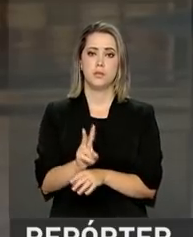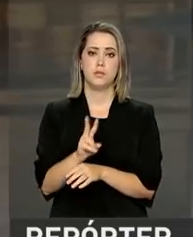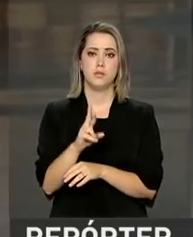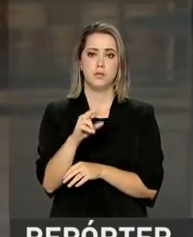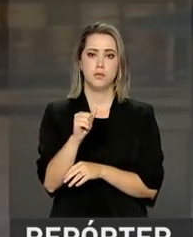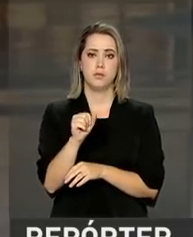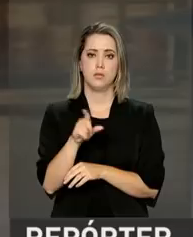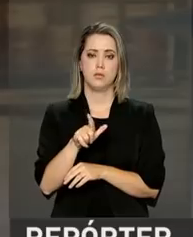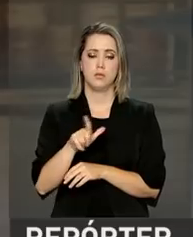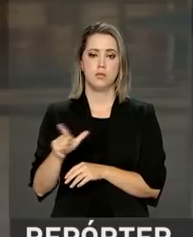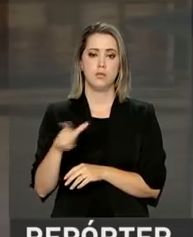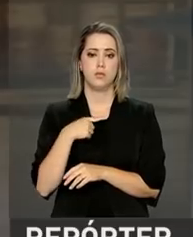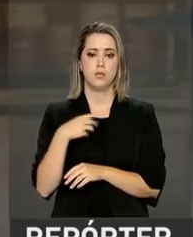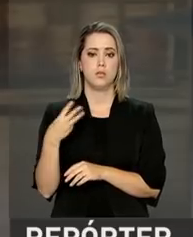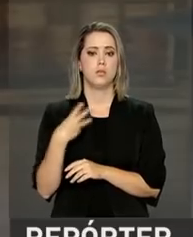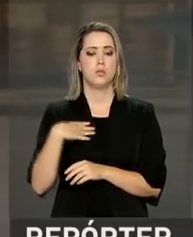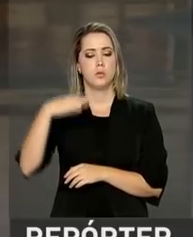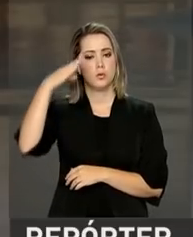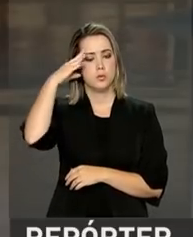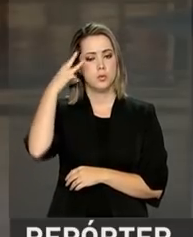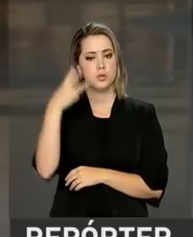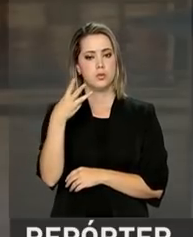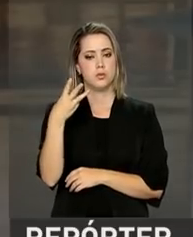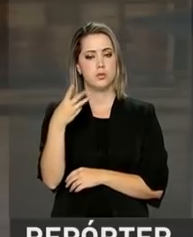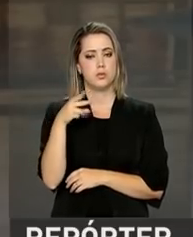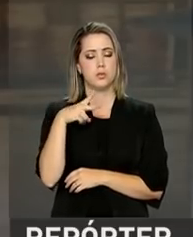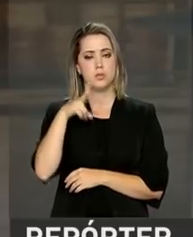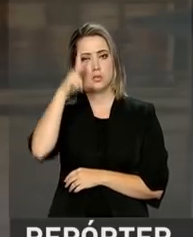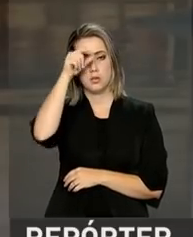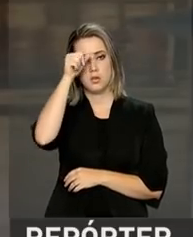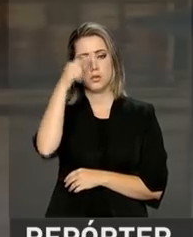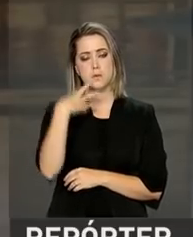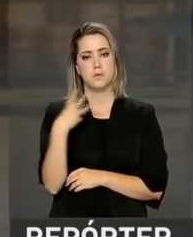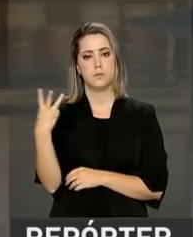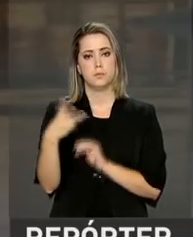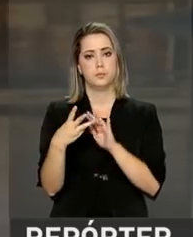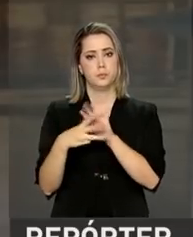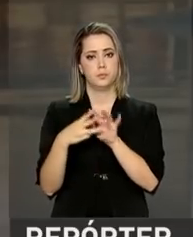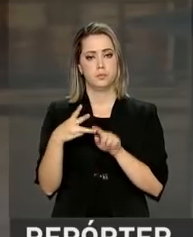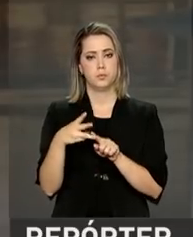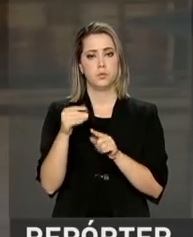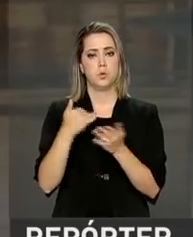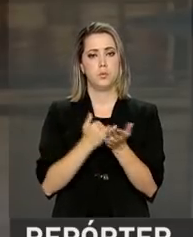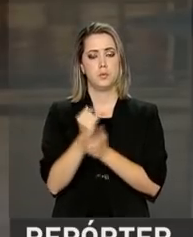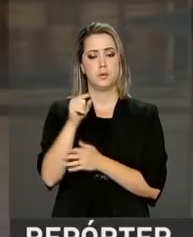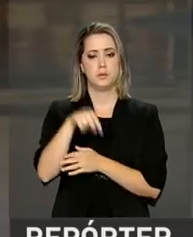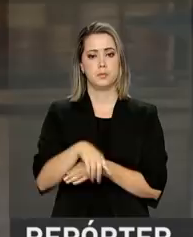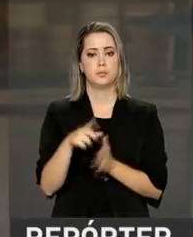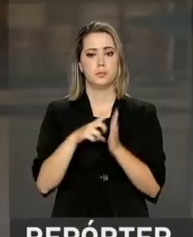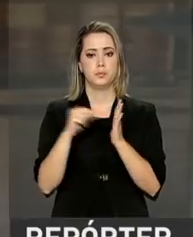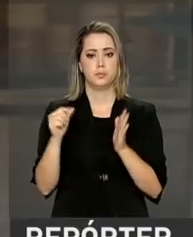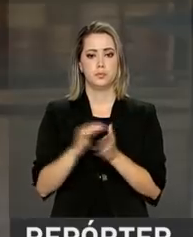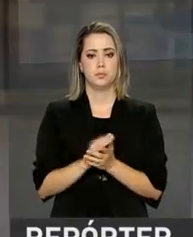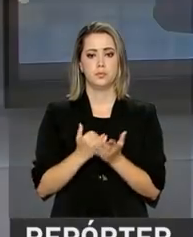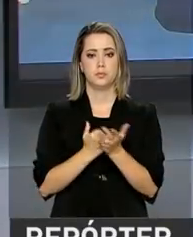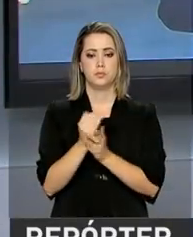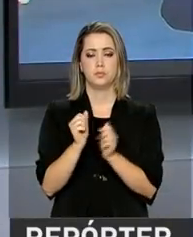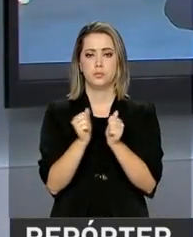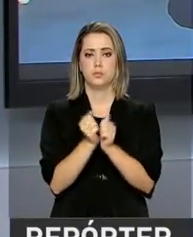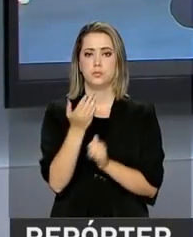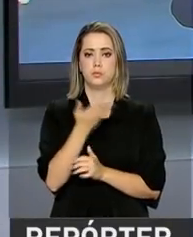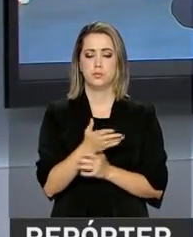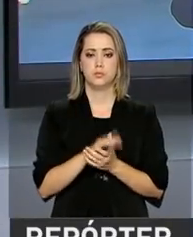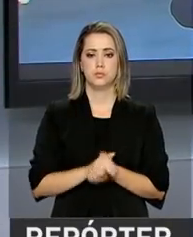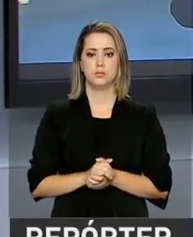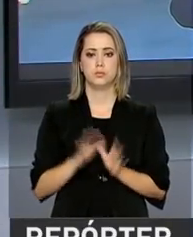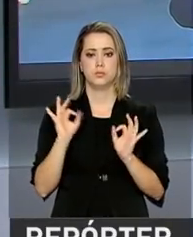e com os comandantes das três Forças Armadas. Essa reunião ela deve começar daqui a pouco aqui no Palácio do Planalto. Com você. Tá ok,